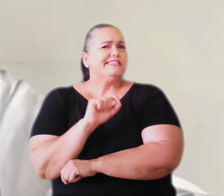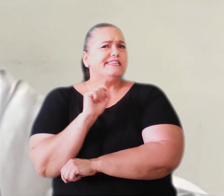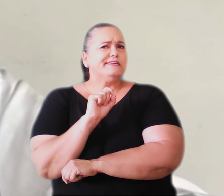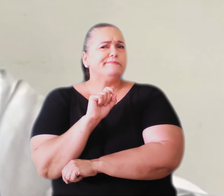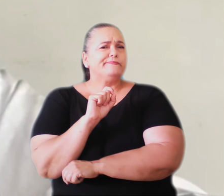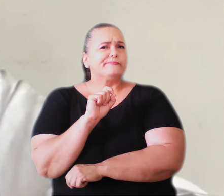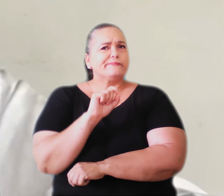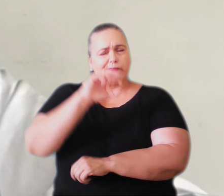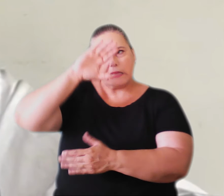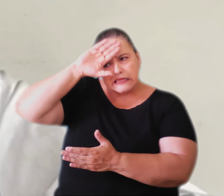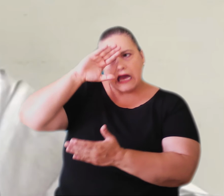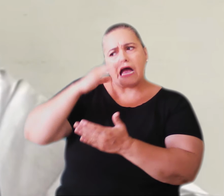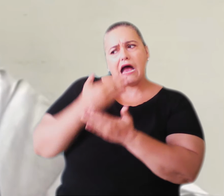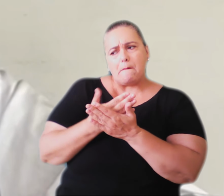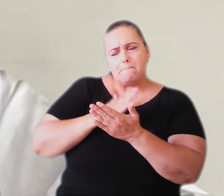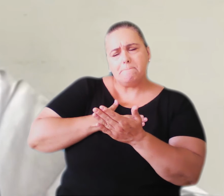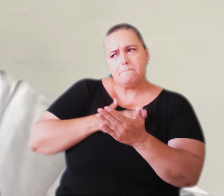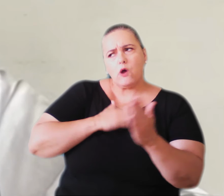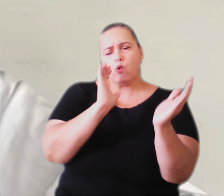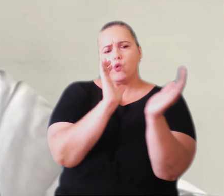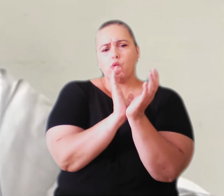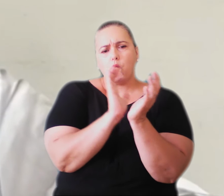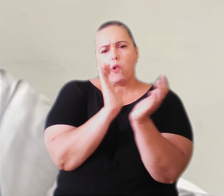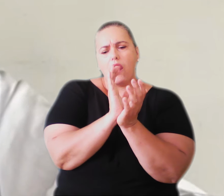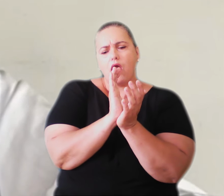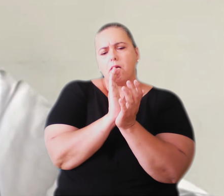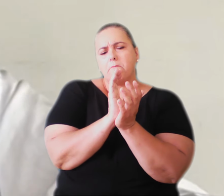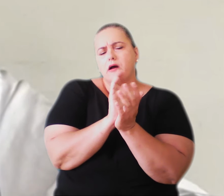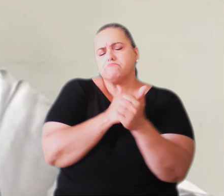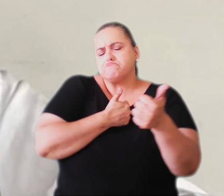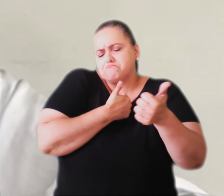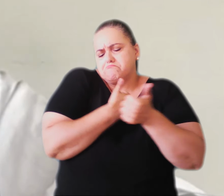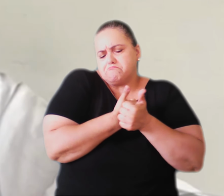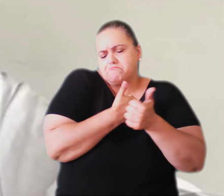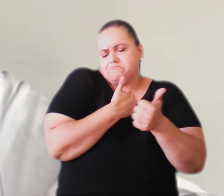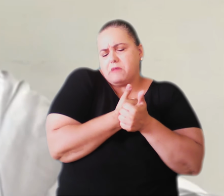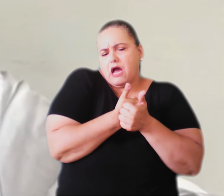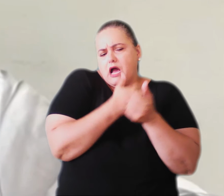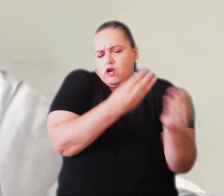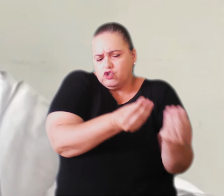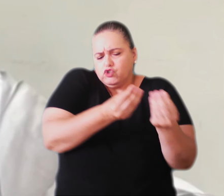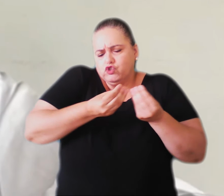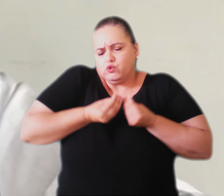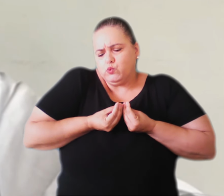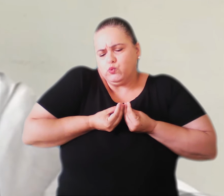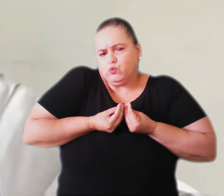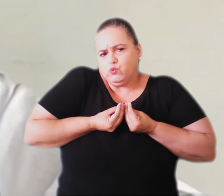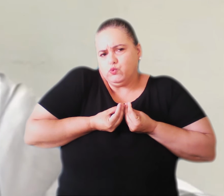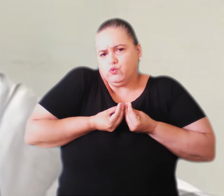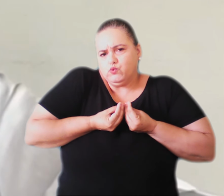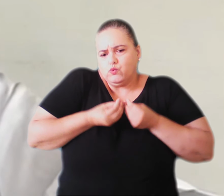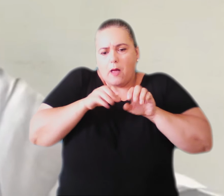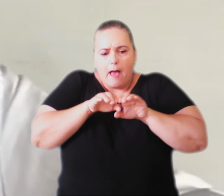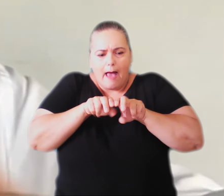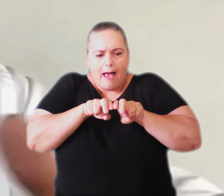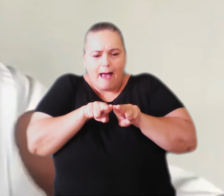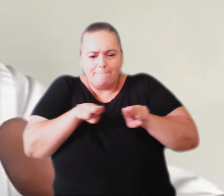abraçar os meus colegas de um modo mais estreito e de trazer a uma mesa